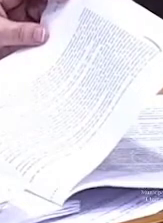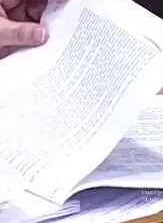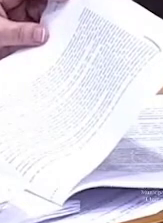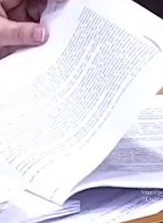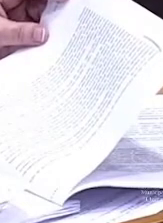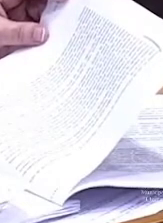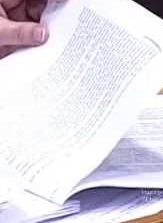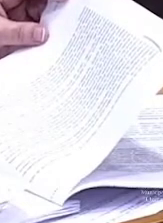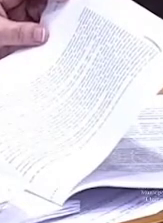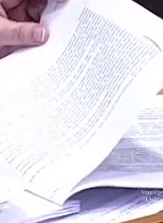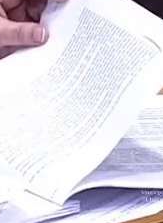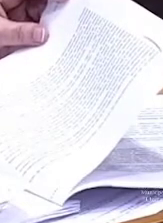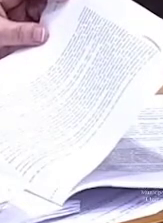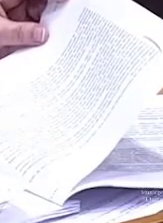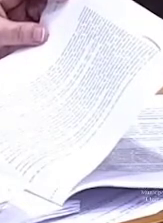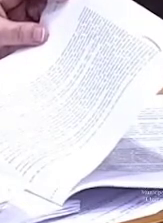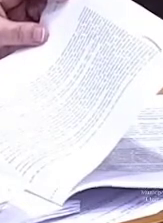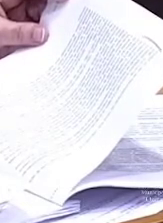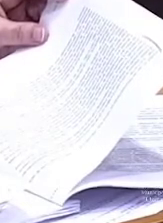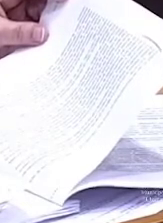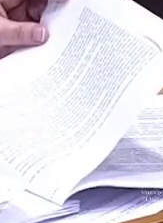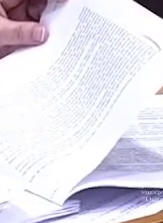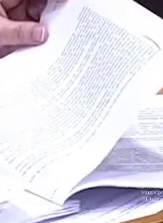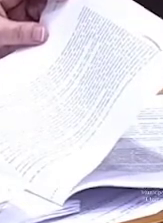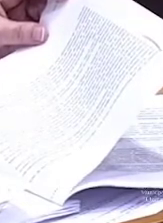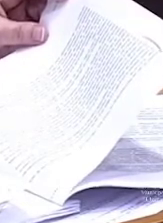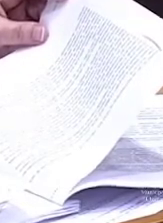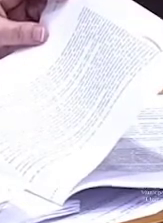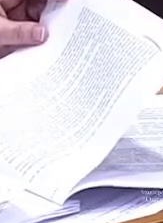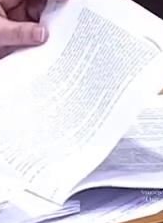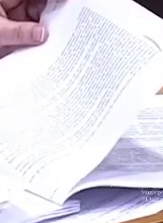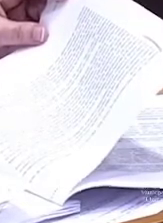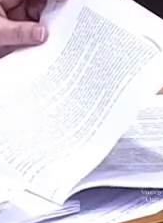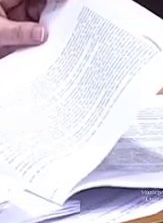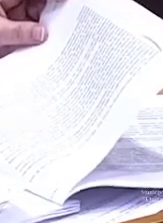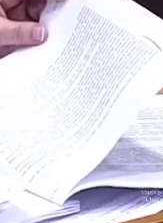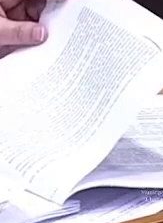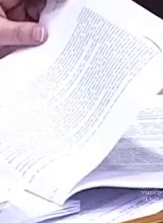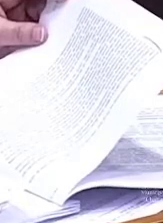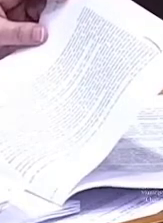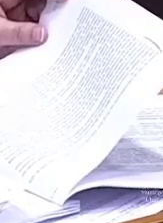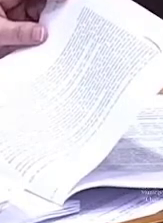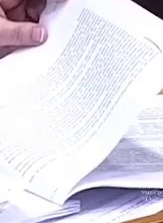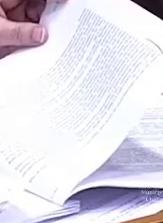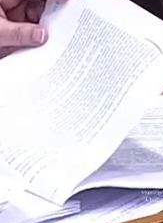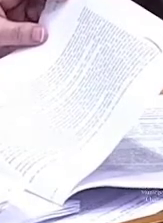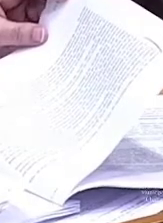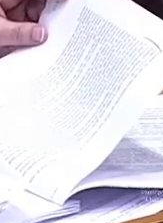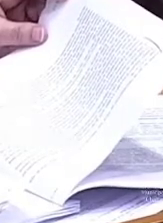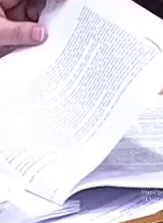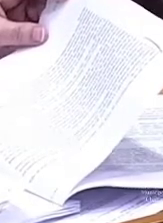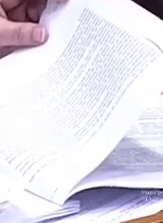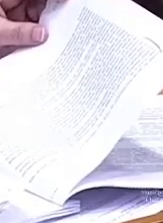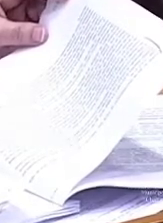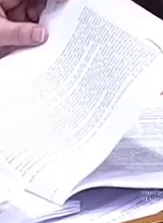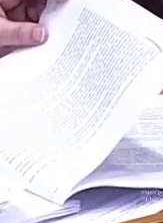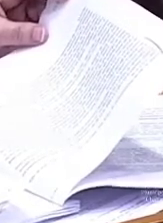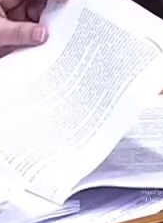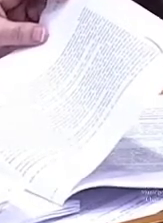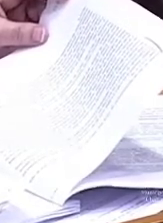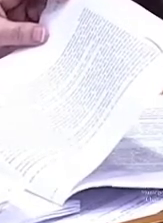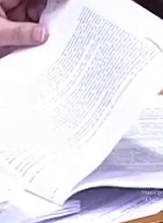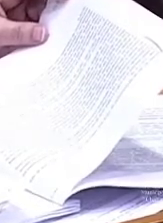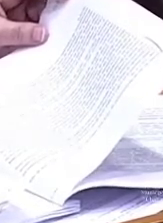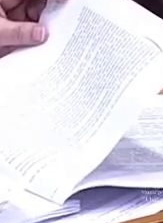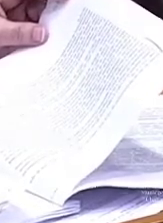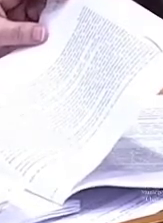quanto à capacidade financeira da munícipia de Moçambique para solver os seus compromissos em relação a créditos vencidos. Chama-se a atenção